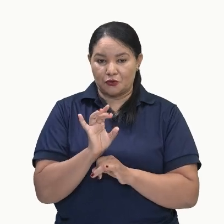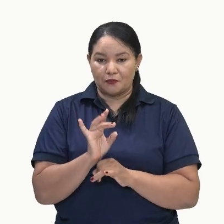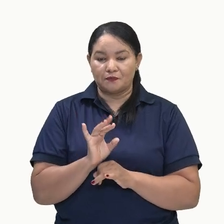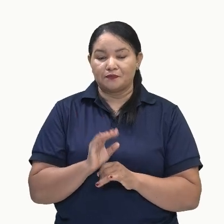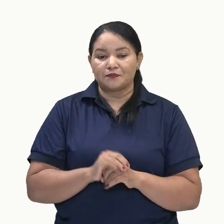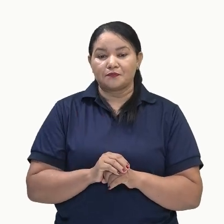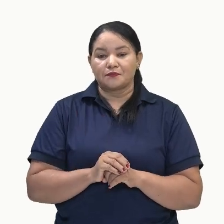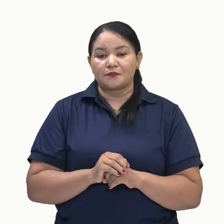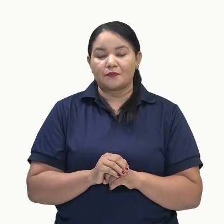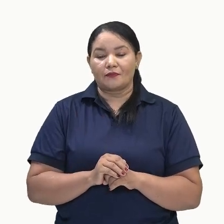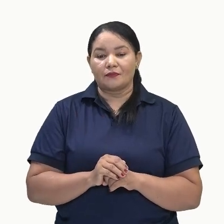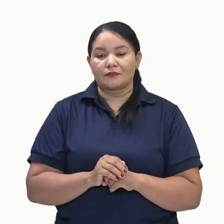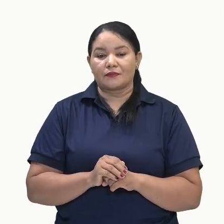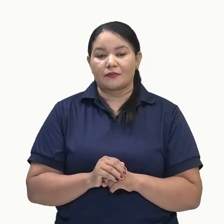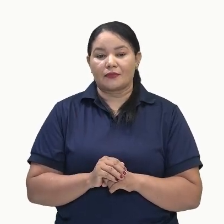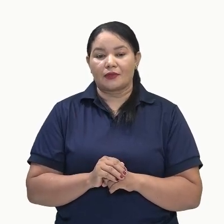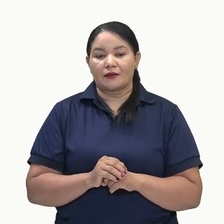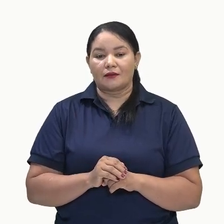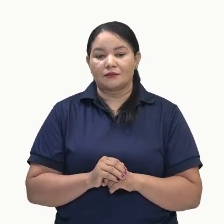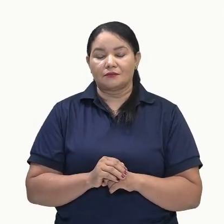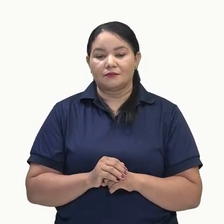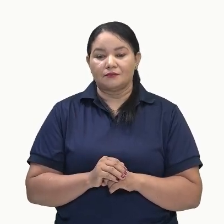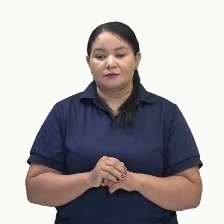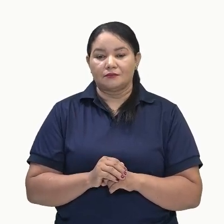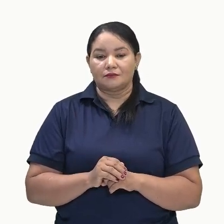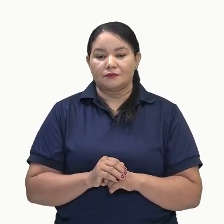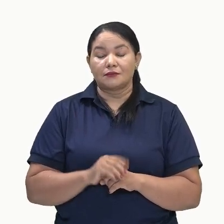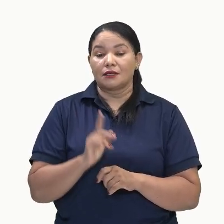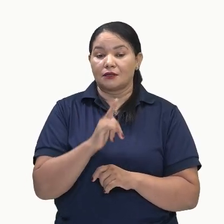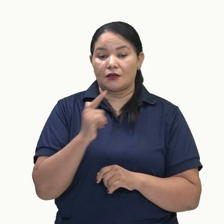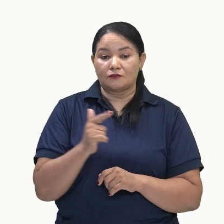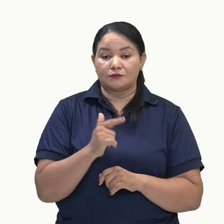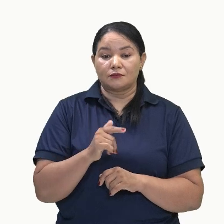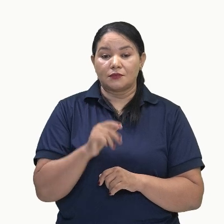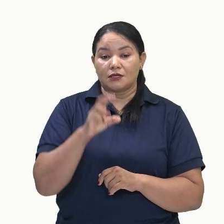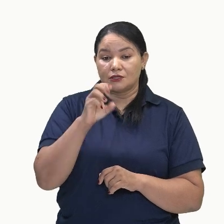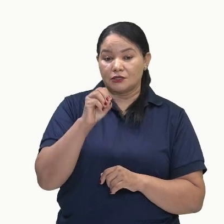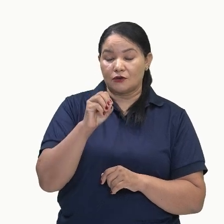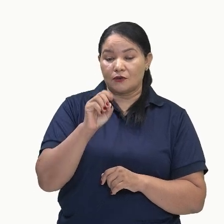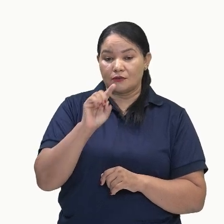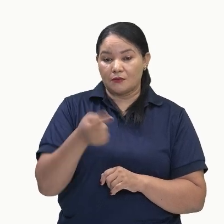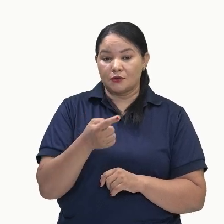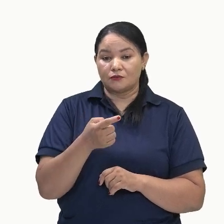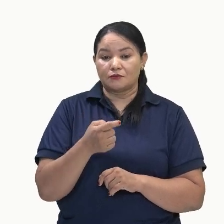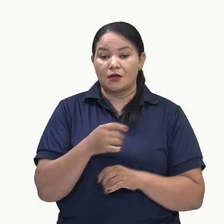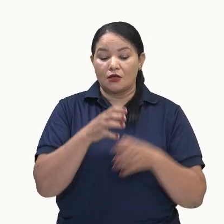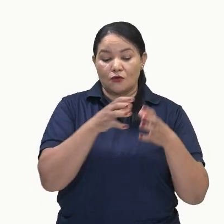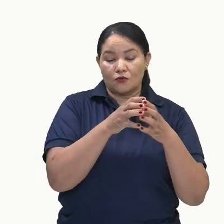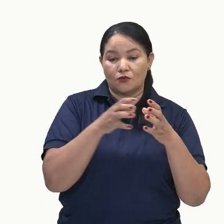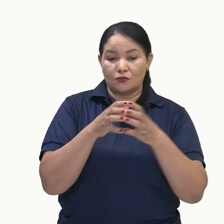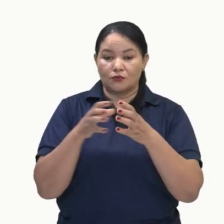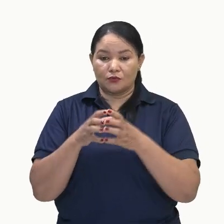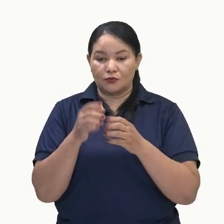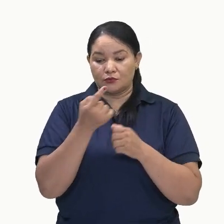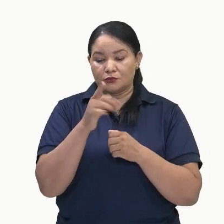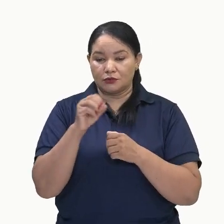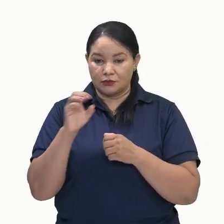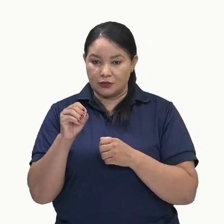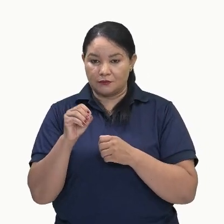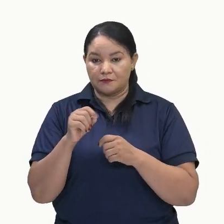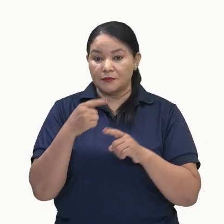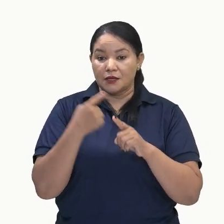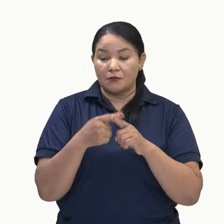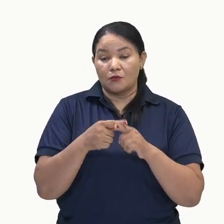na verdade. Então, em 50 mil, pessoal, há 500 grupos de 100. Por que eu sei? Porque se nós